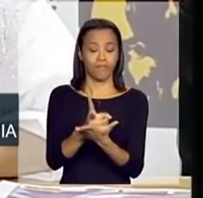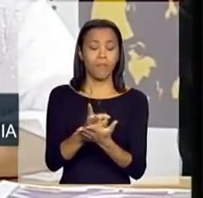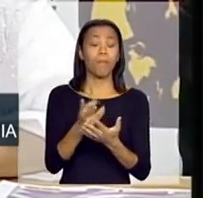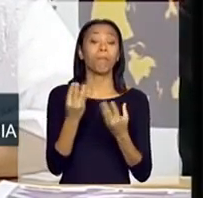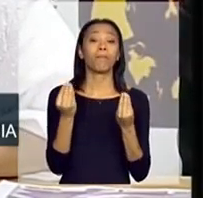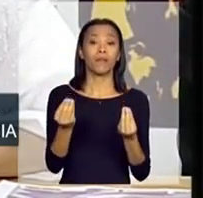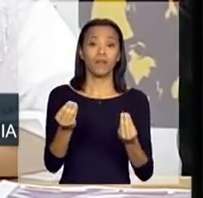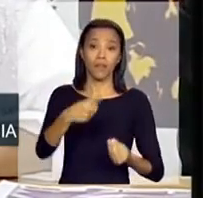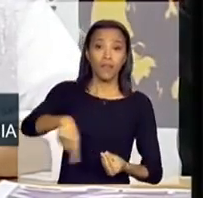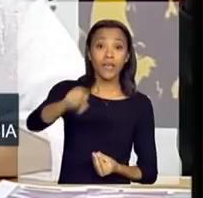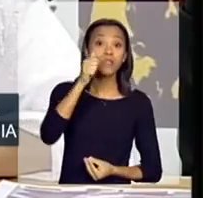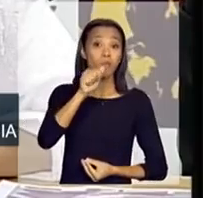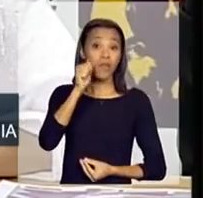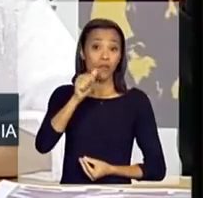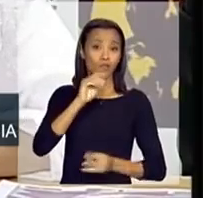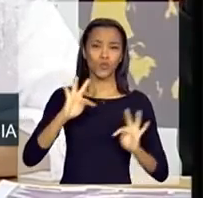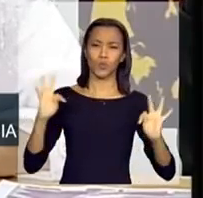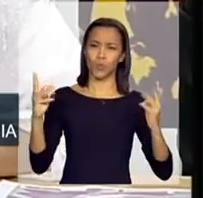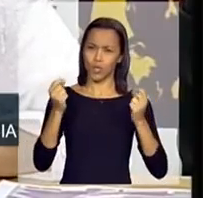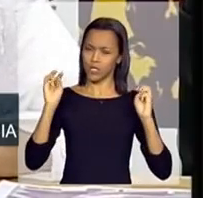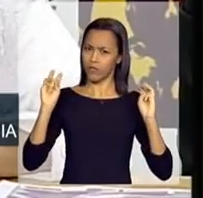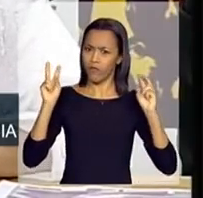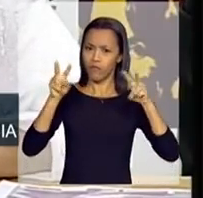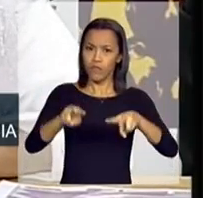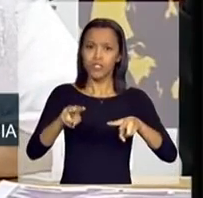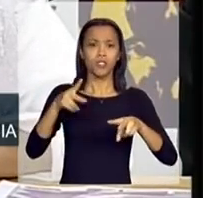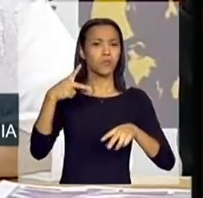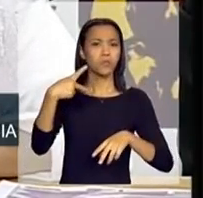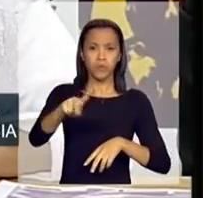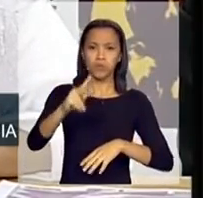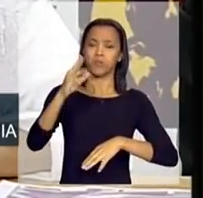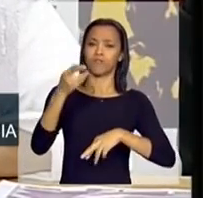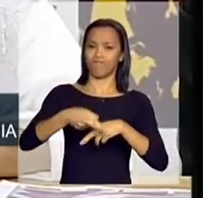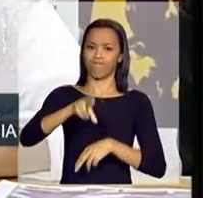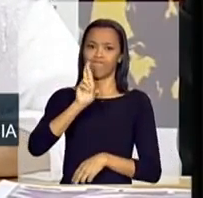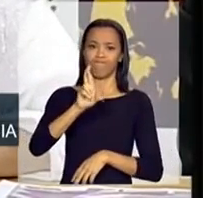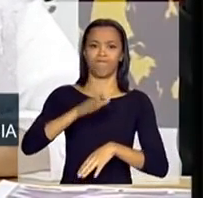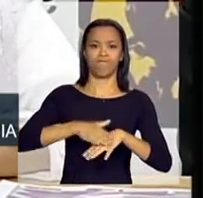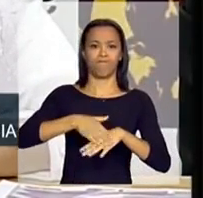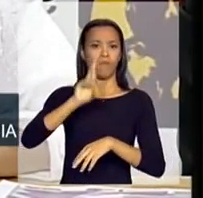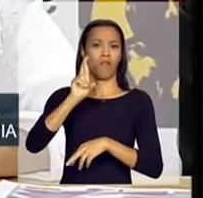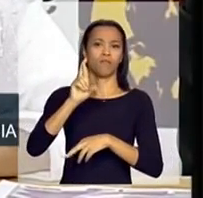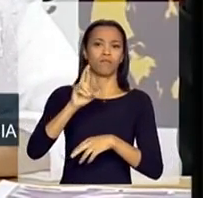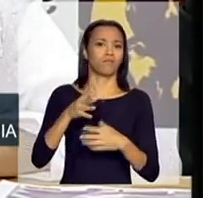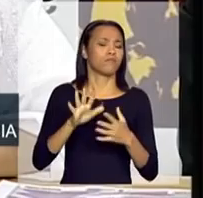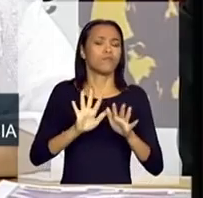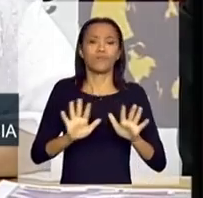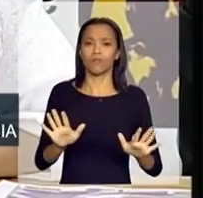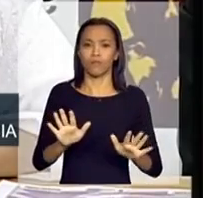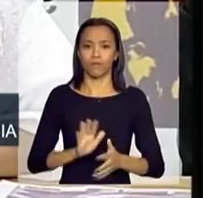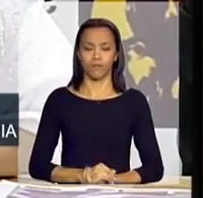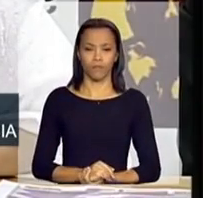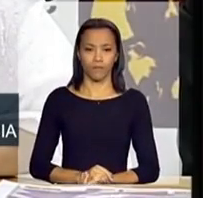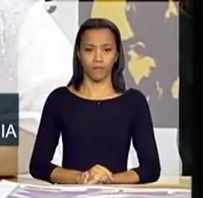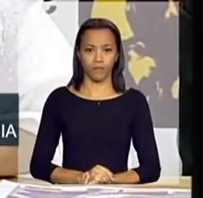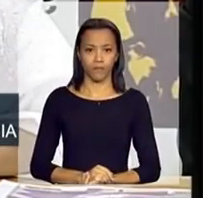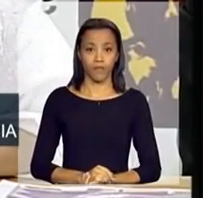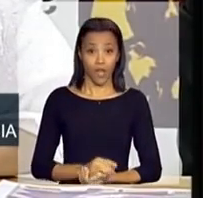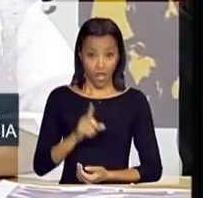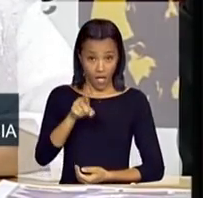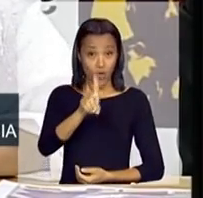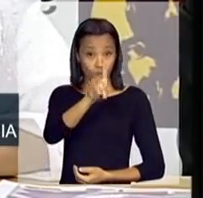sejam visibilizadas no seu total protagonismo, né? Não mais do que isso. É um